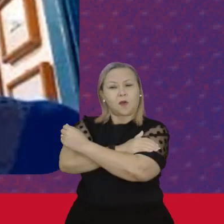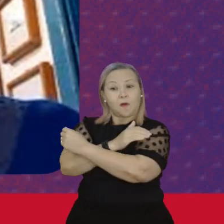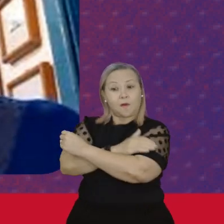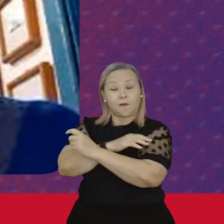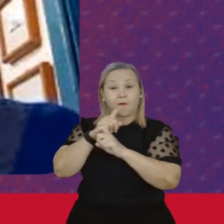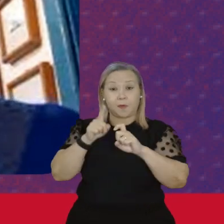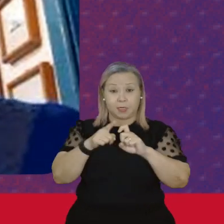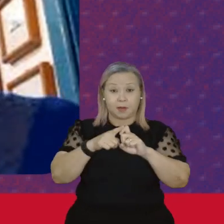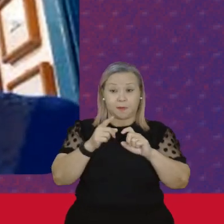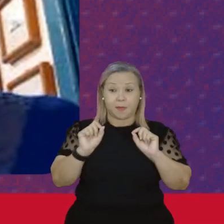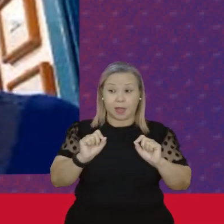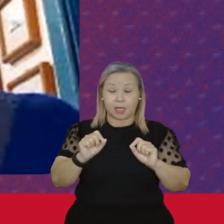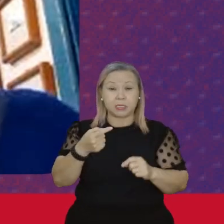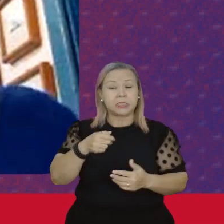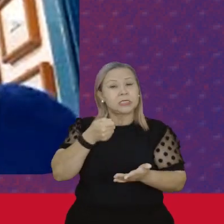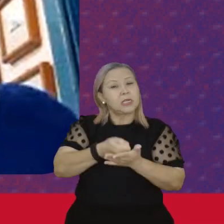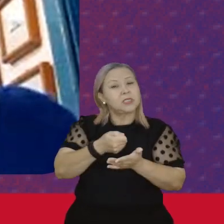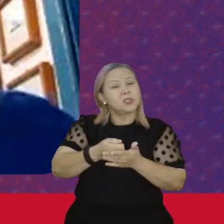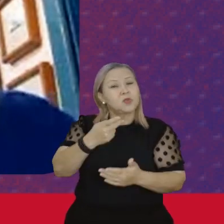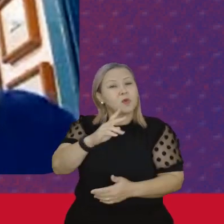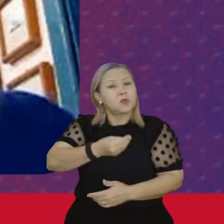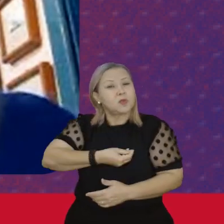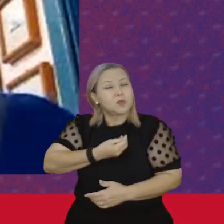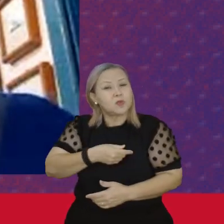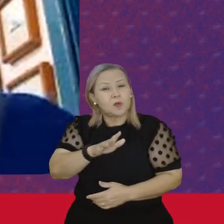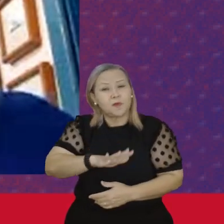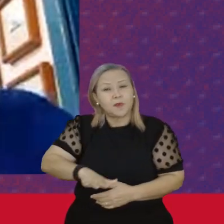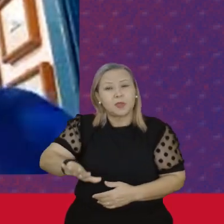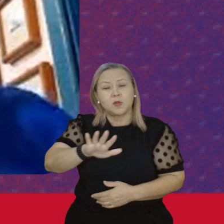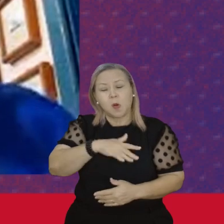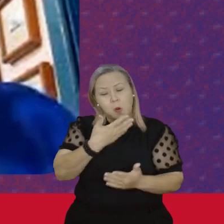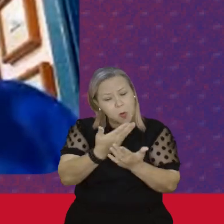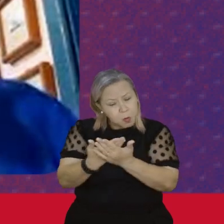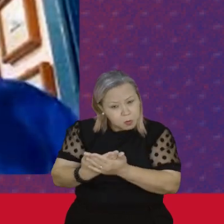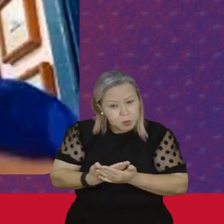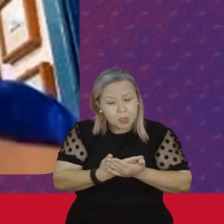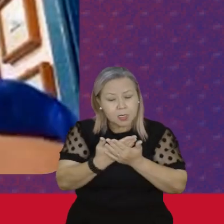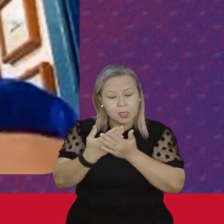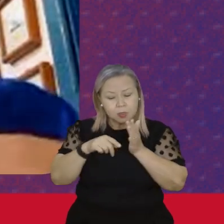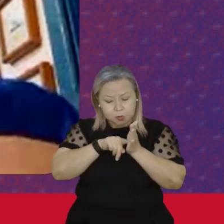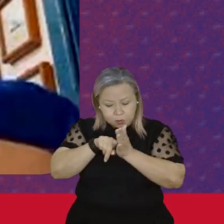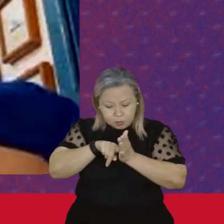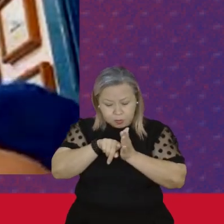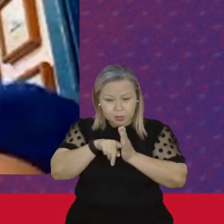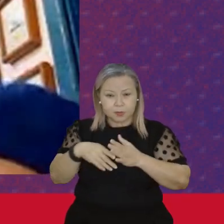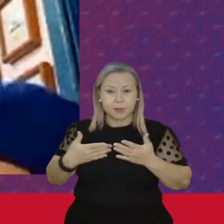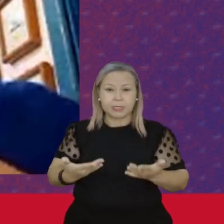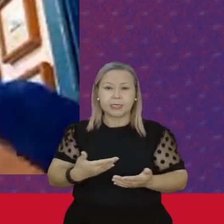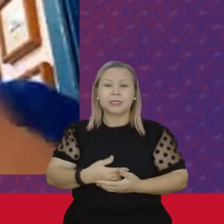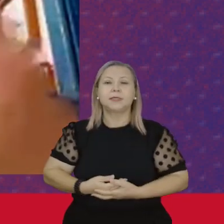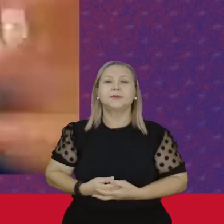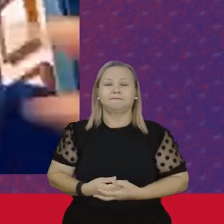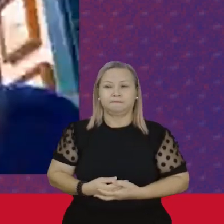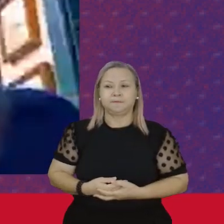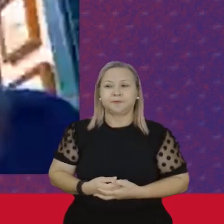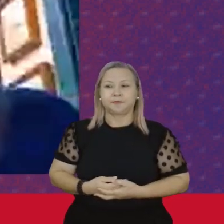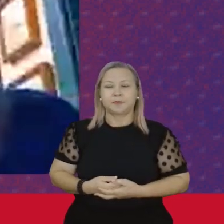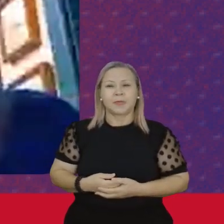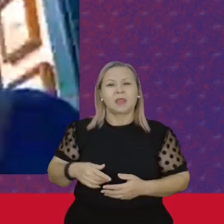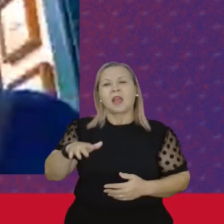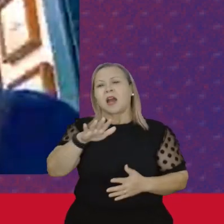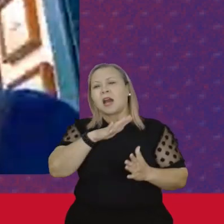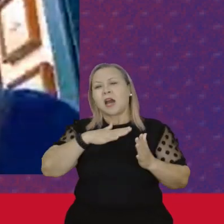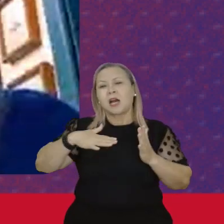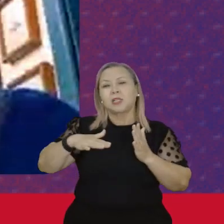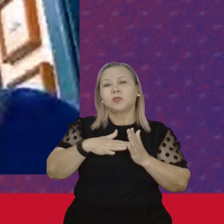que dedicou sua vida inteira, seus estudos, a, a sua a toda a